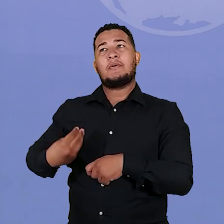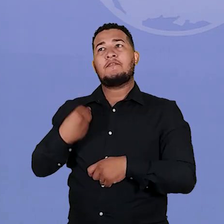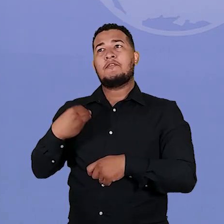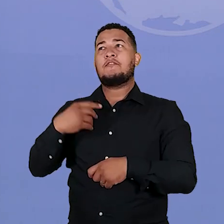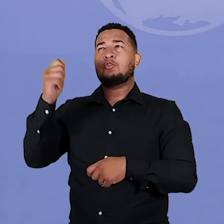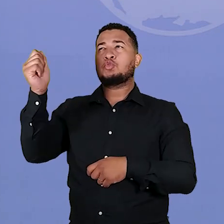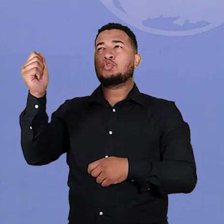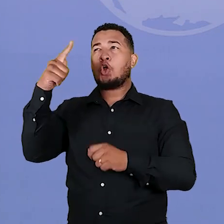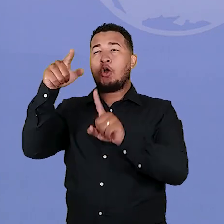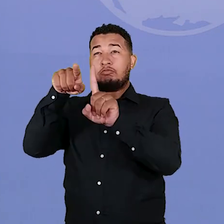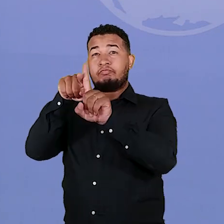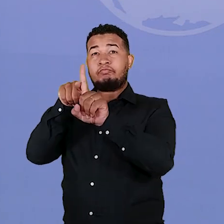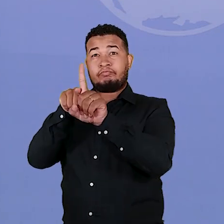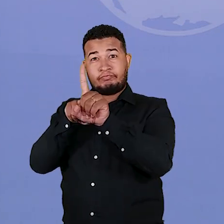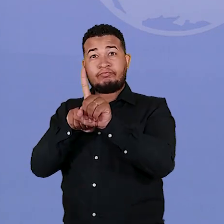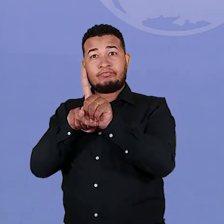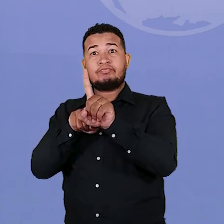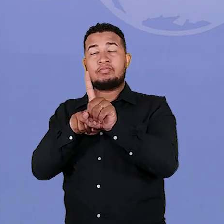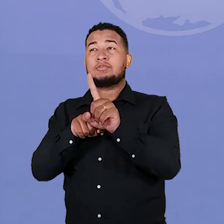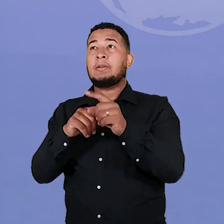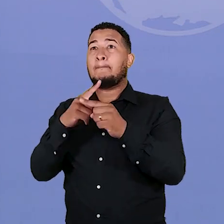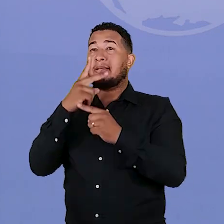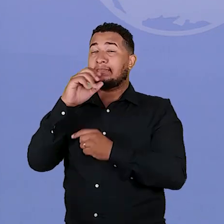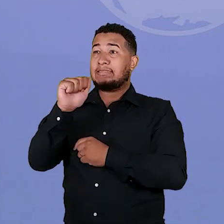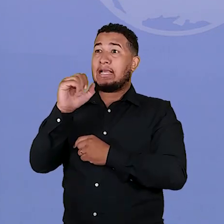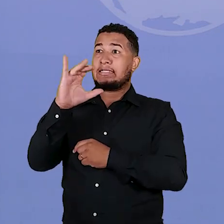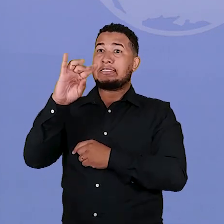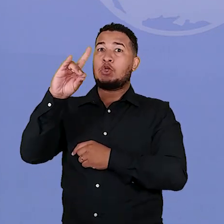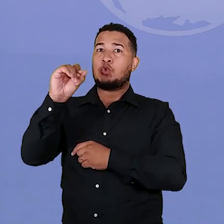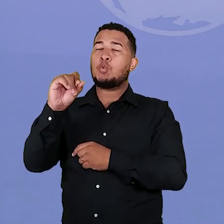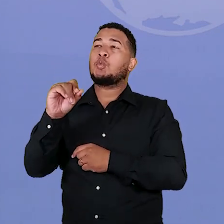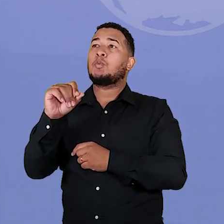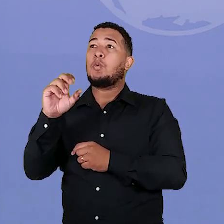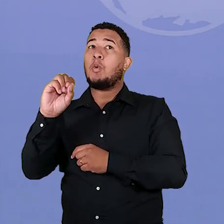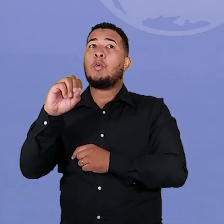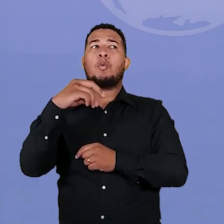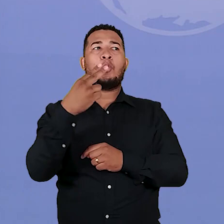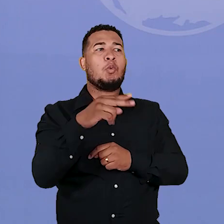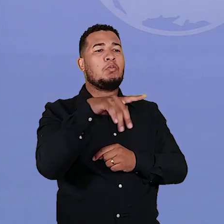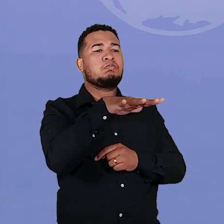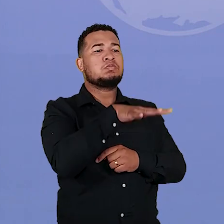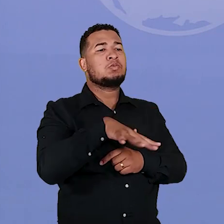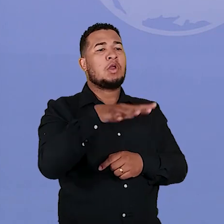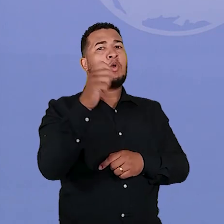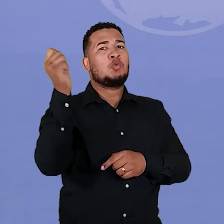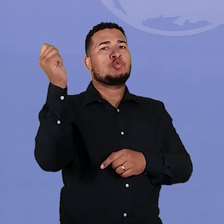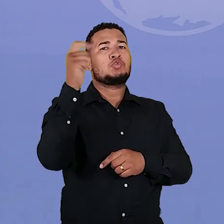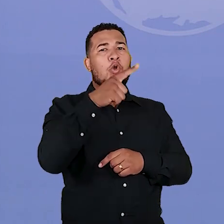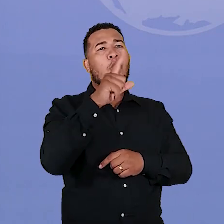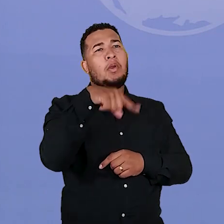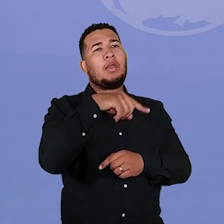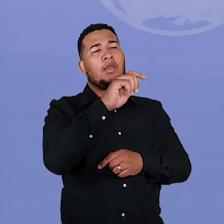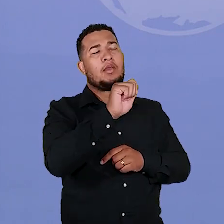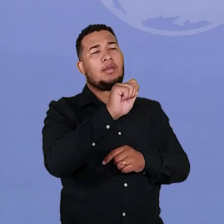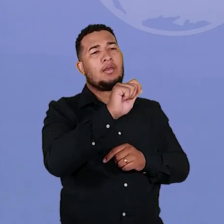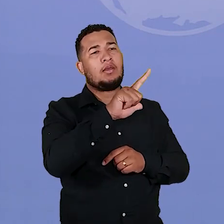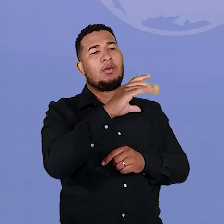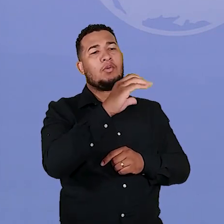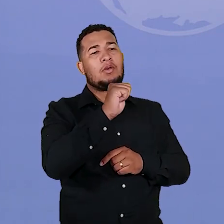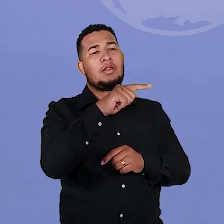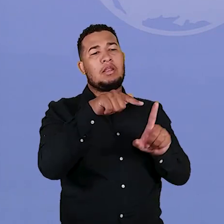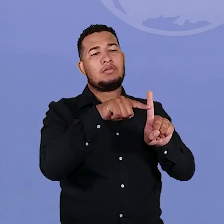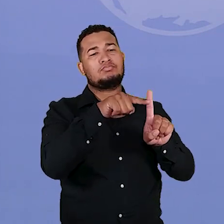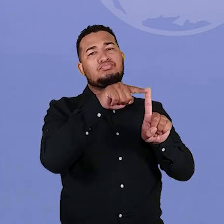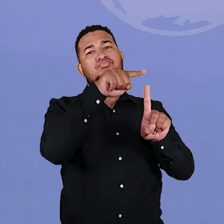um ambiente, num solo, onde é mais ácido, mas ela tem que estar adaptada para aquilo ali, tá? Ou num ambiente